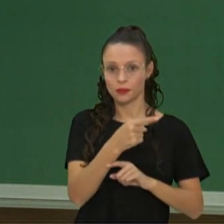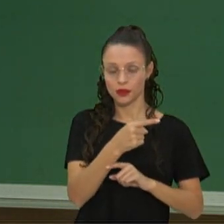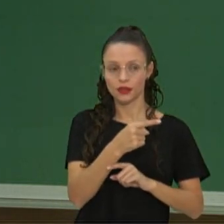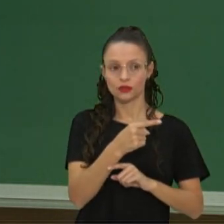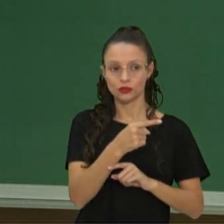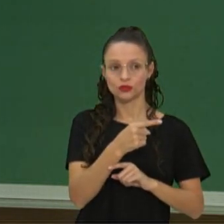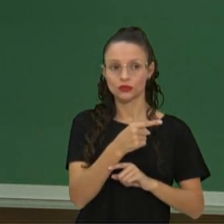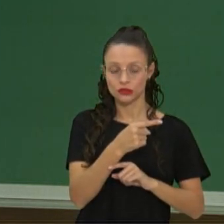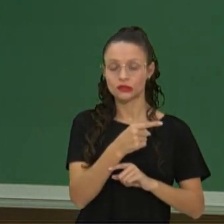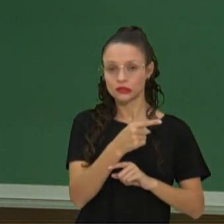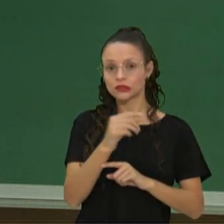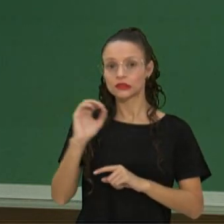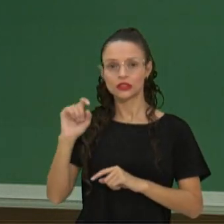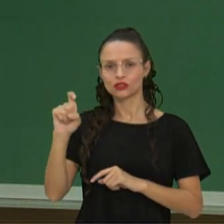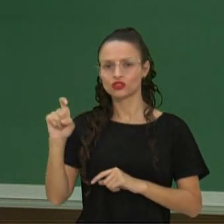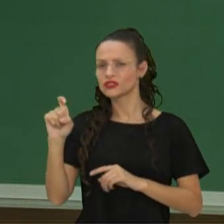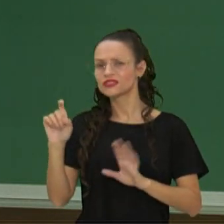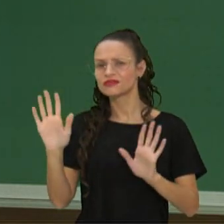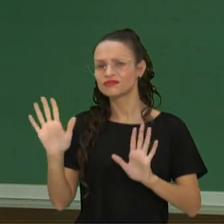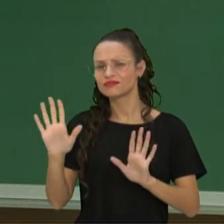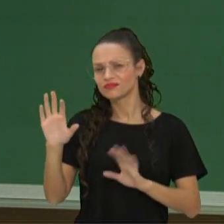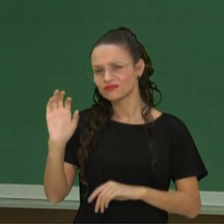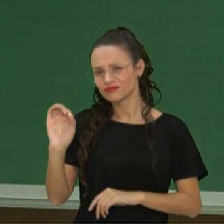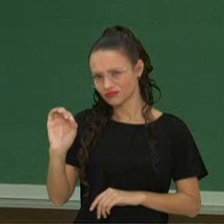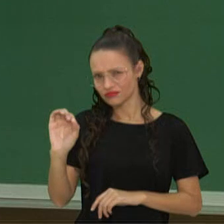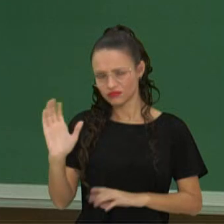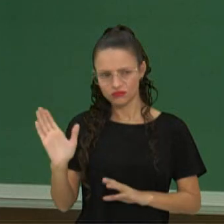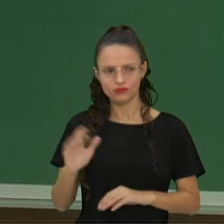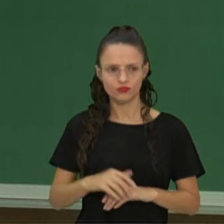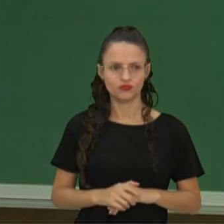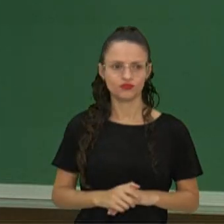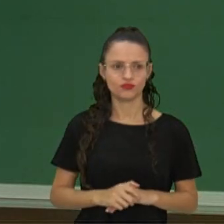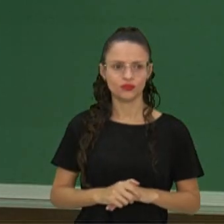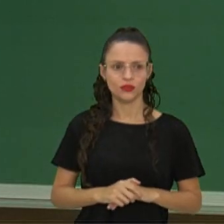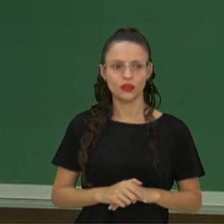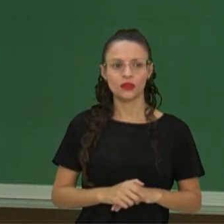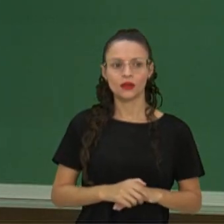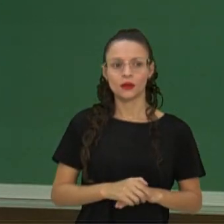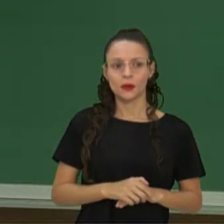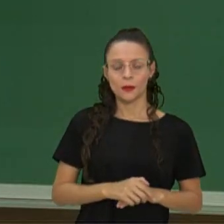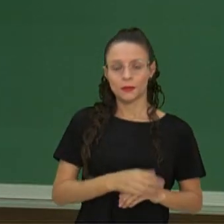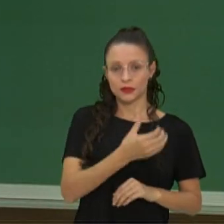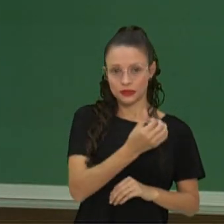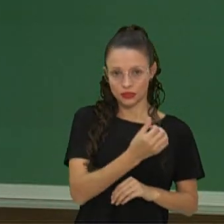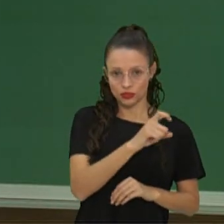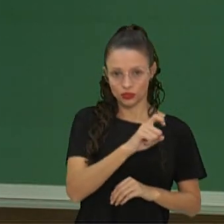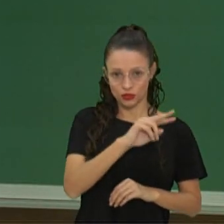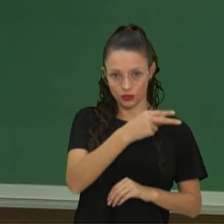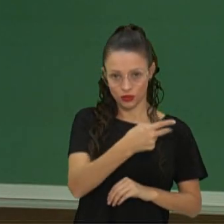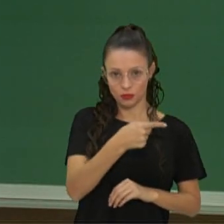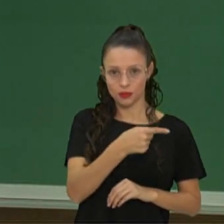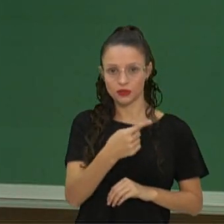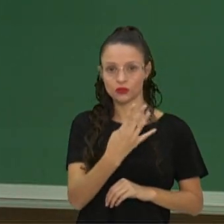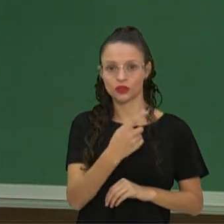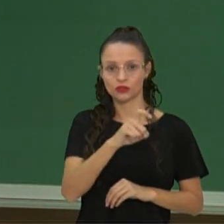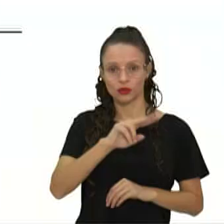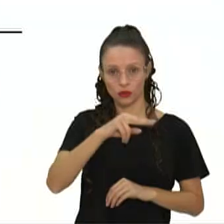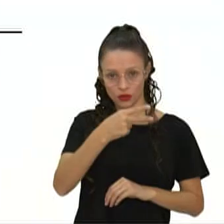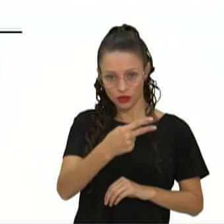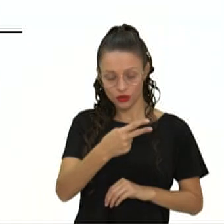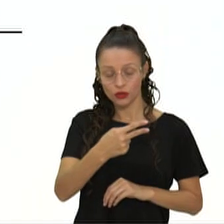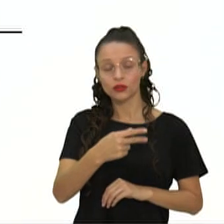0x. Então, eu não preciso escrever o 0x, que 0 vezes x é 0, tá bom? 6x ao quadrado menos 4x ao